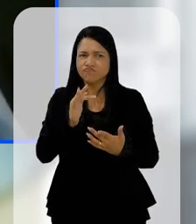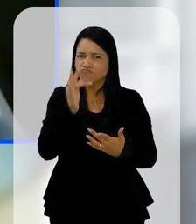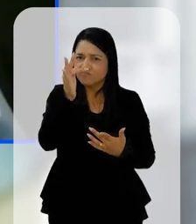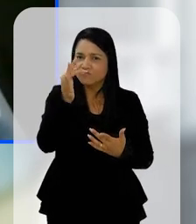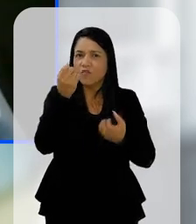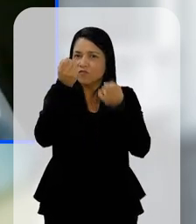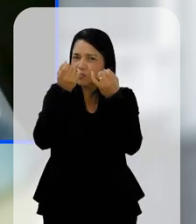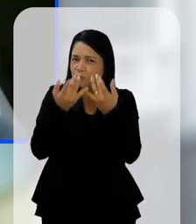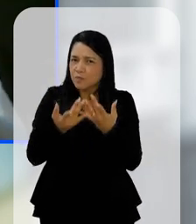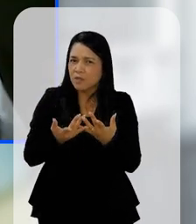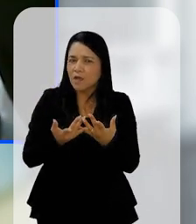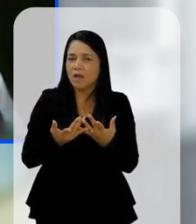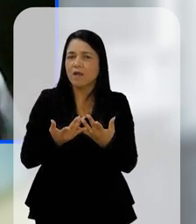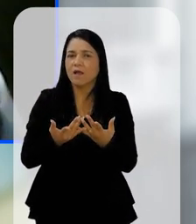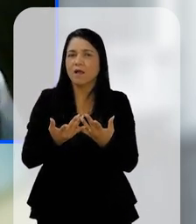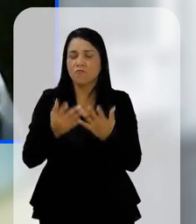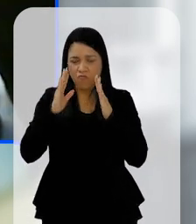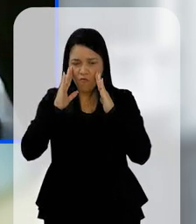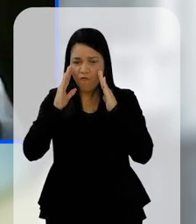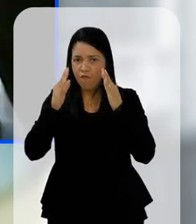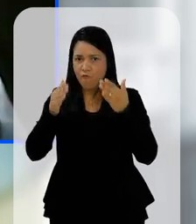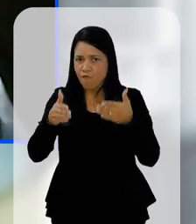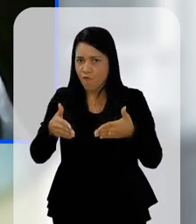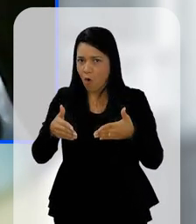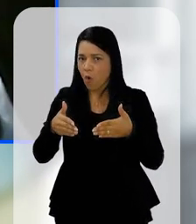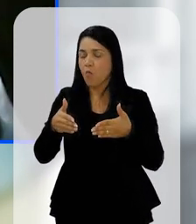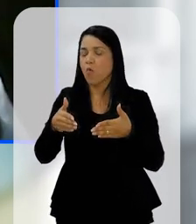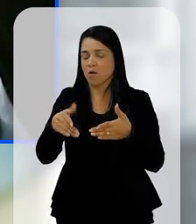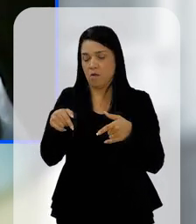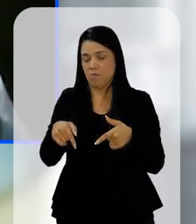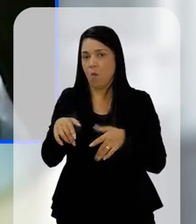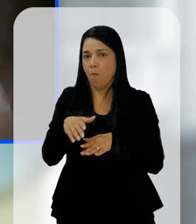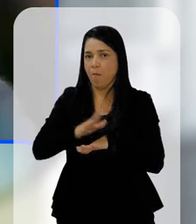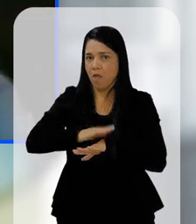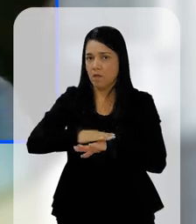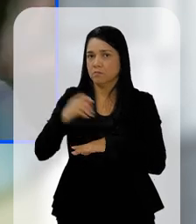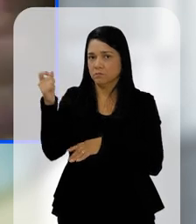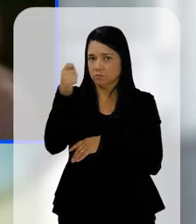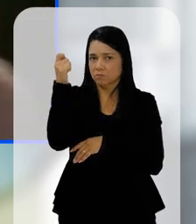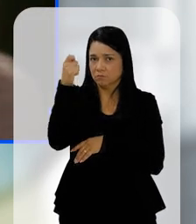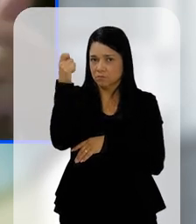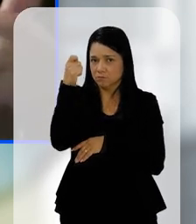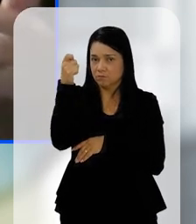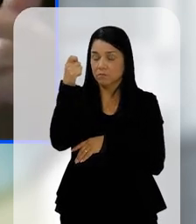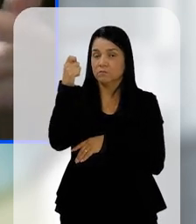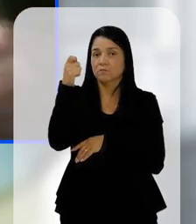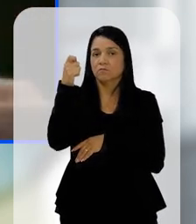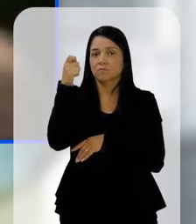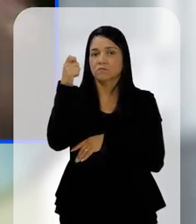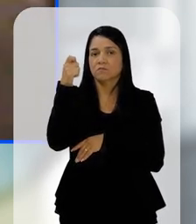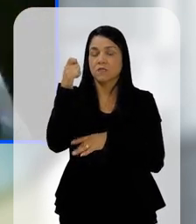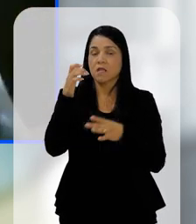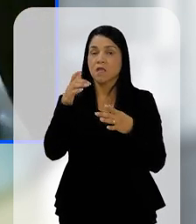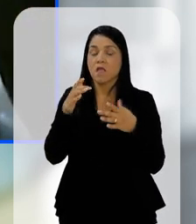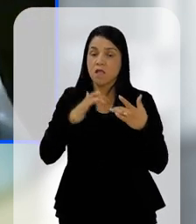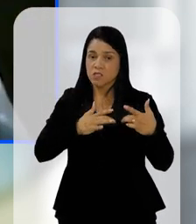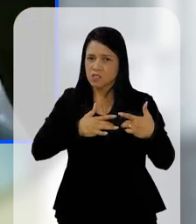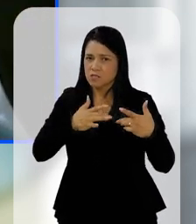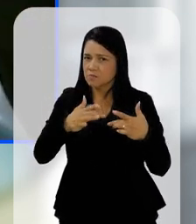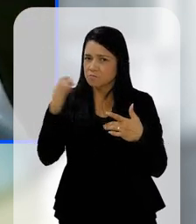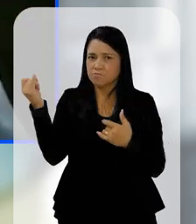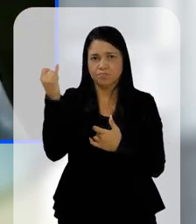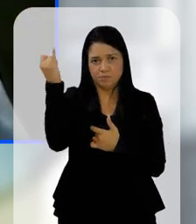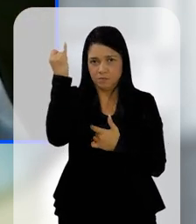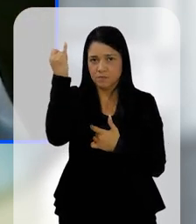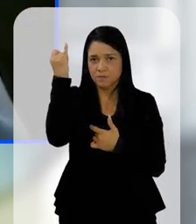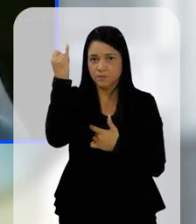adiante vou falar, porque, claro, a gente está com foco aqui no Rio Grande do Sul, temos essa tragédia. O ponto central é a